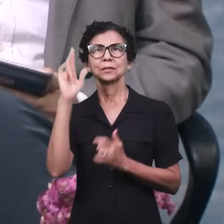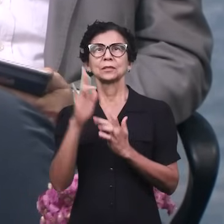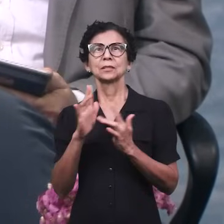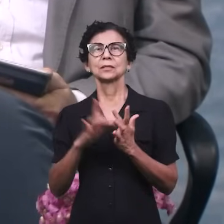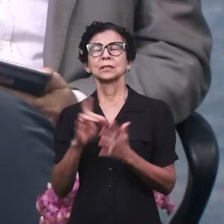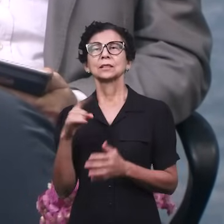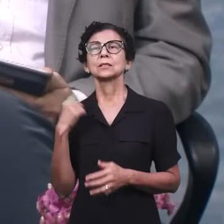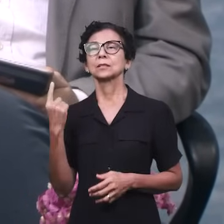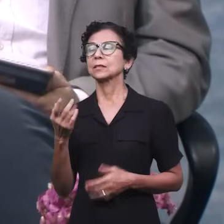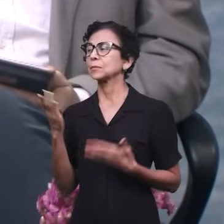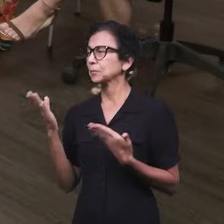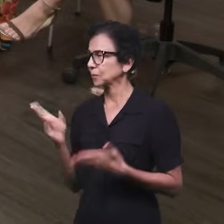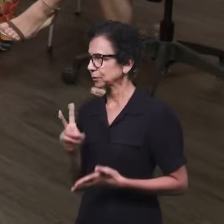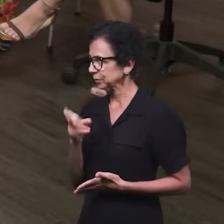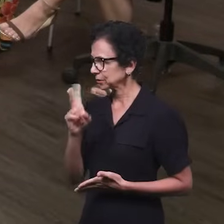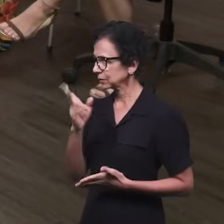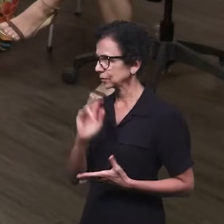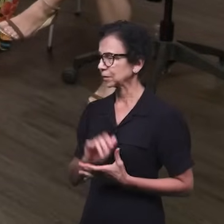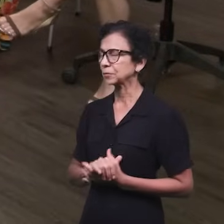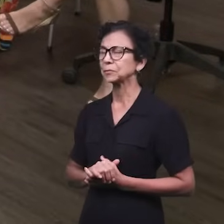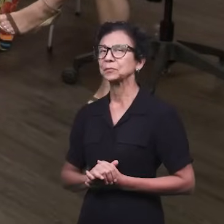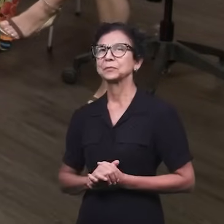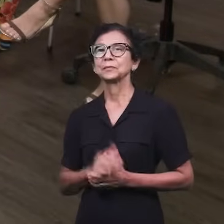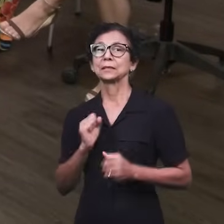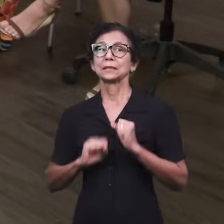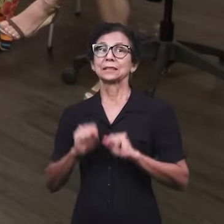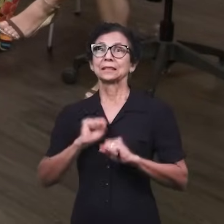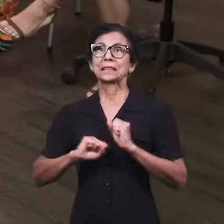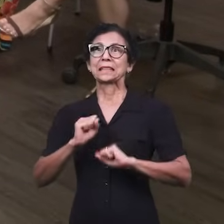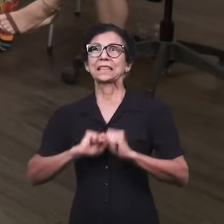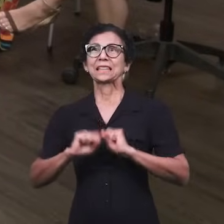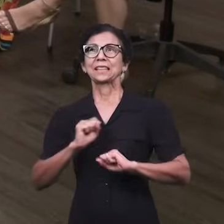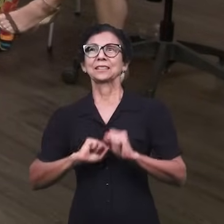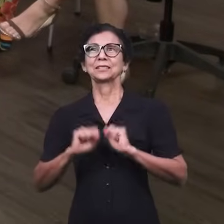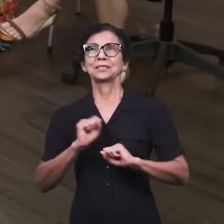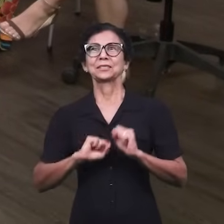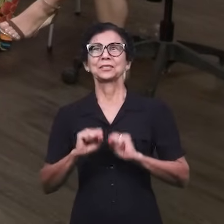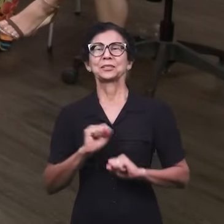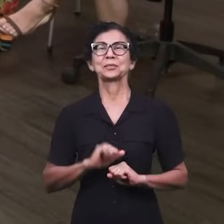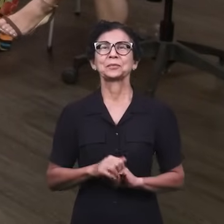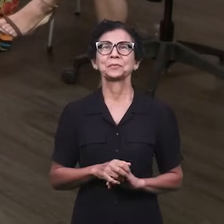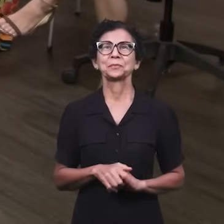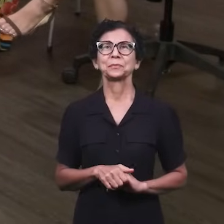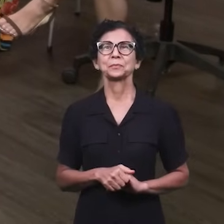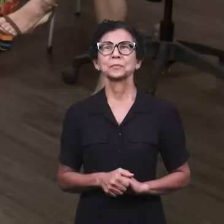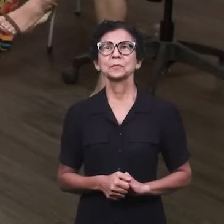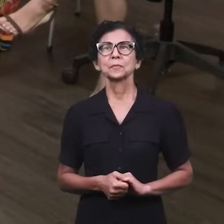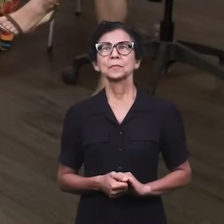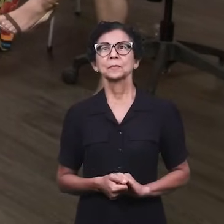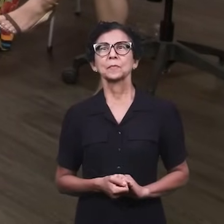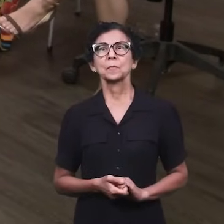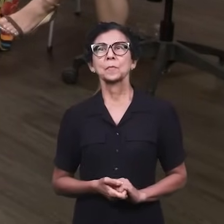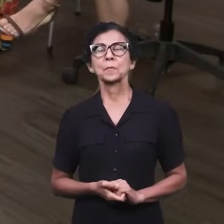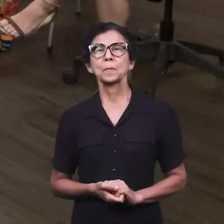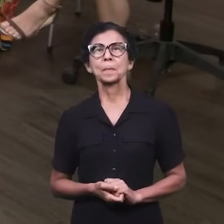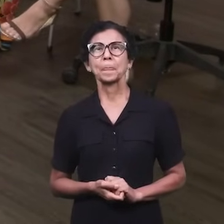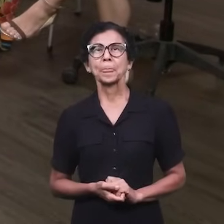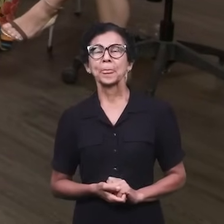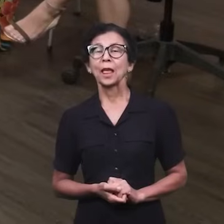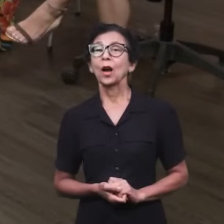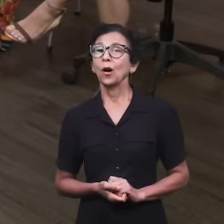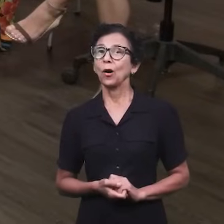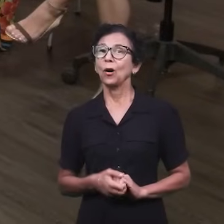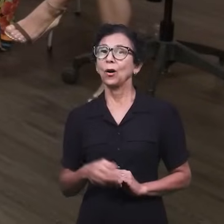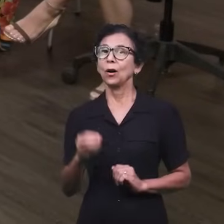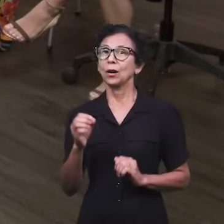do senhor a todos muito bem agora sim vai lá toca o barco Raísa é ansiedade a gente já tá aqui querendo fazer as perguntas ó tem um programa